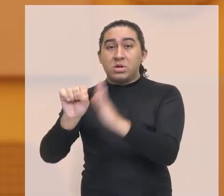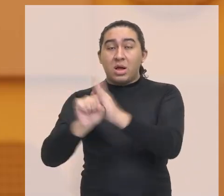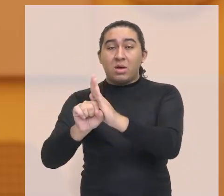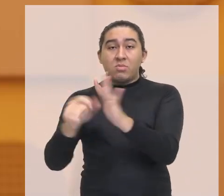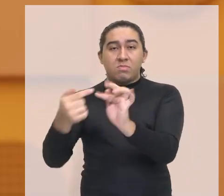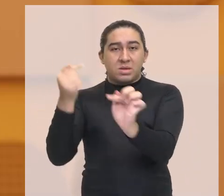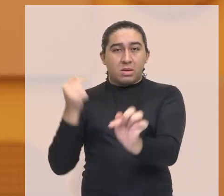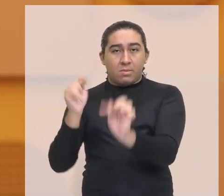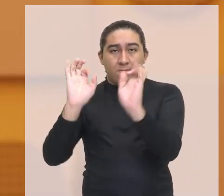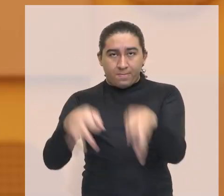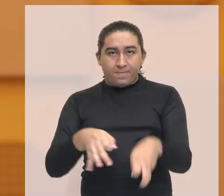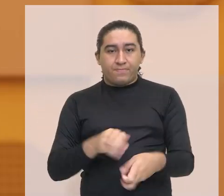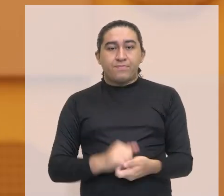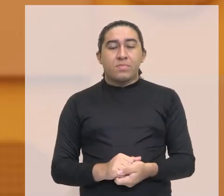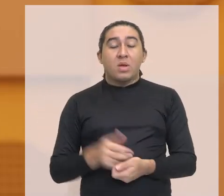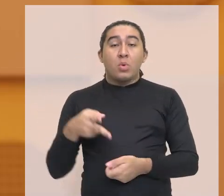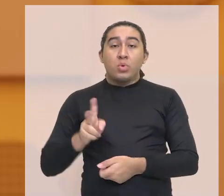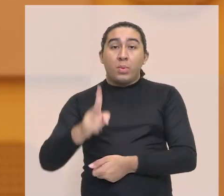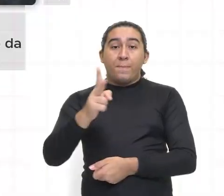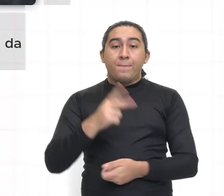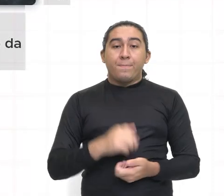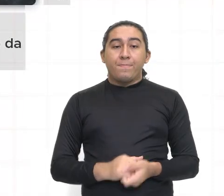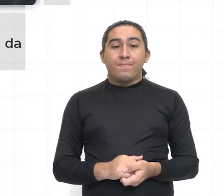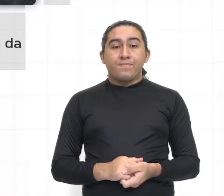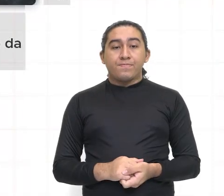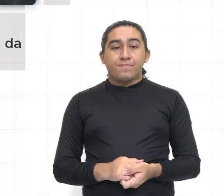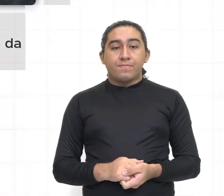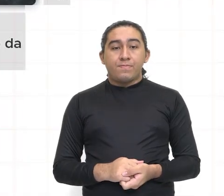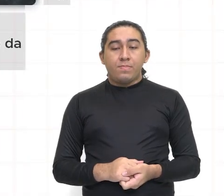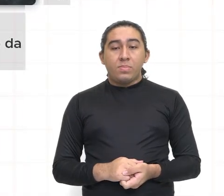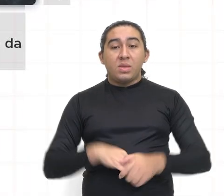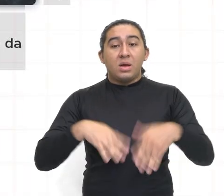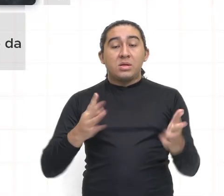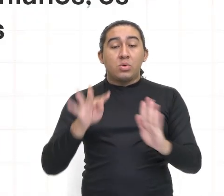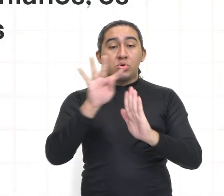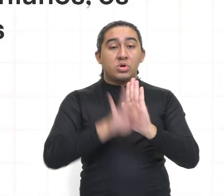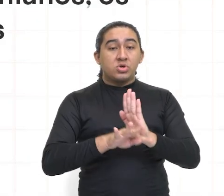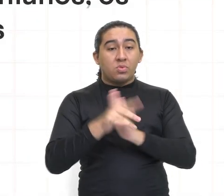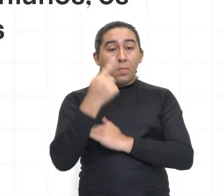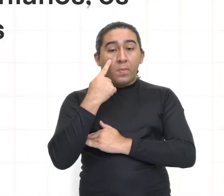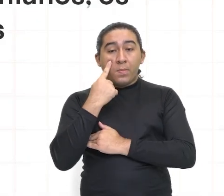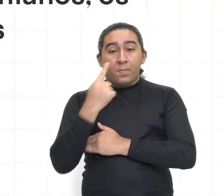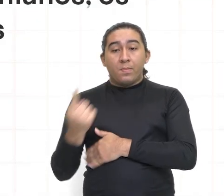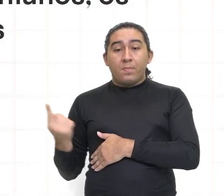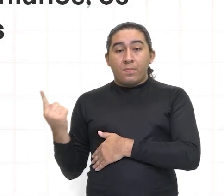século passado. Vamos adiante, vamos lá, gente. Voltamos àquele texto anterior, vamos lá?